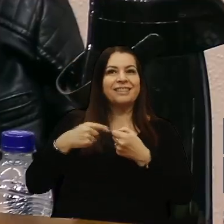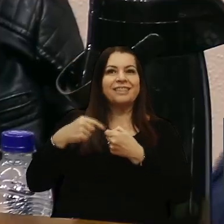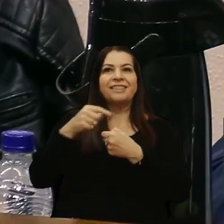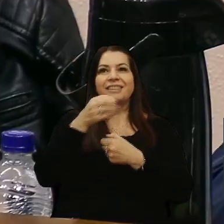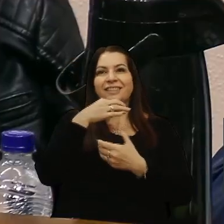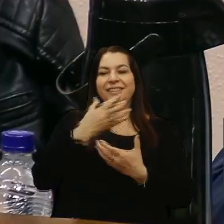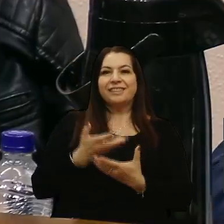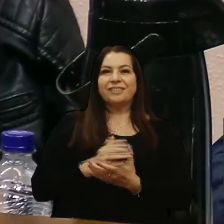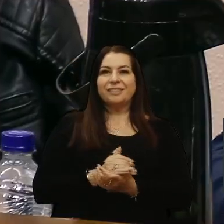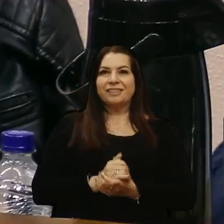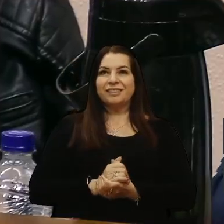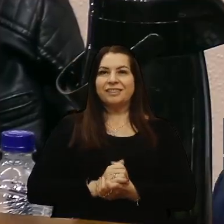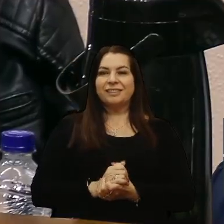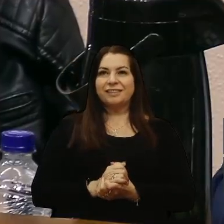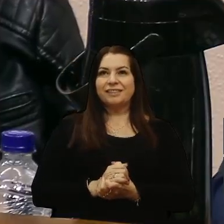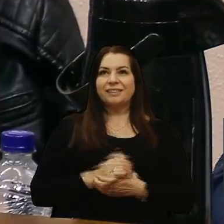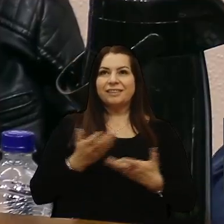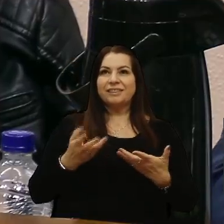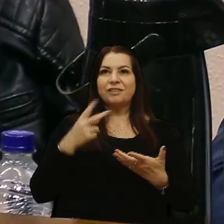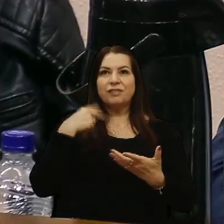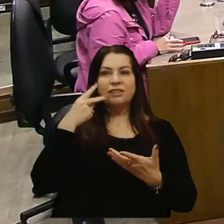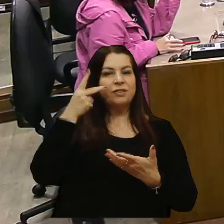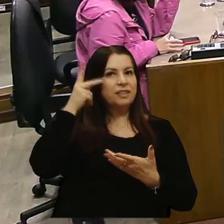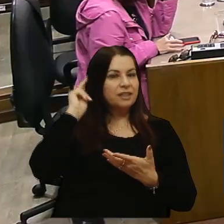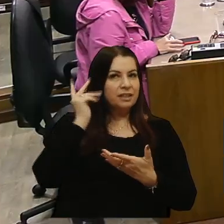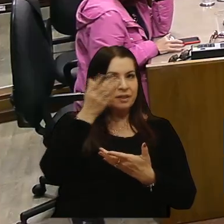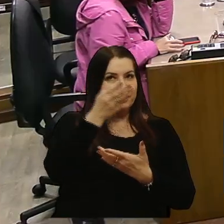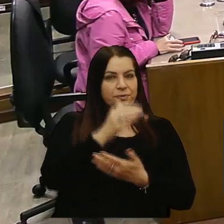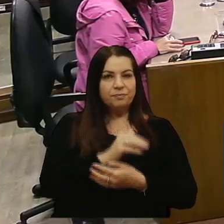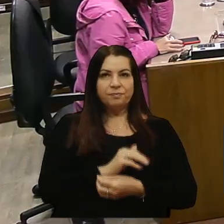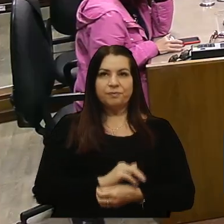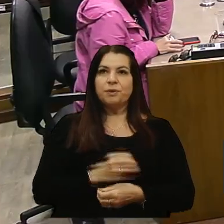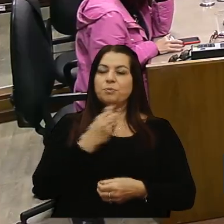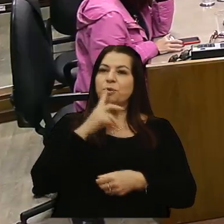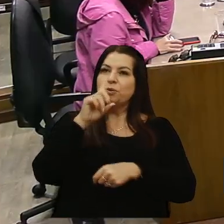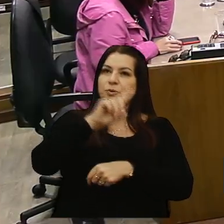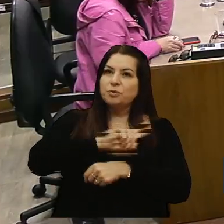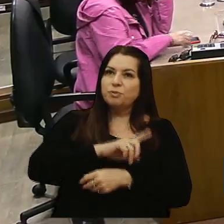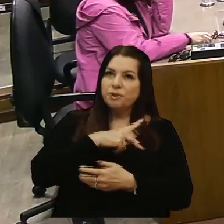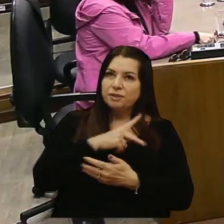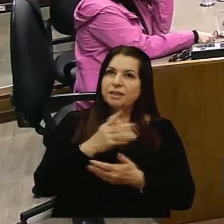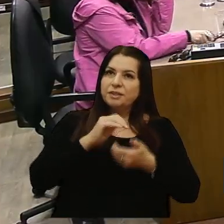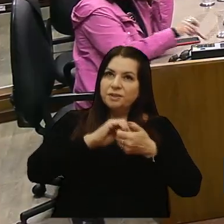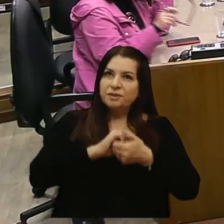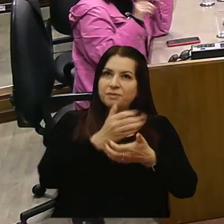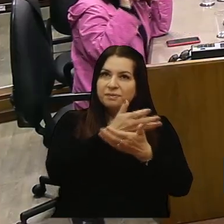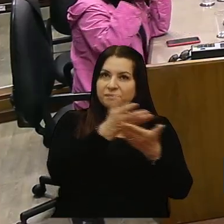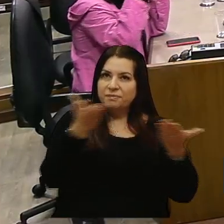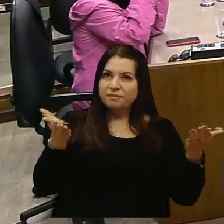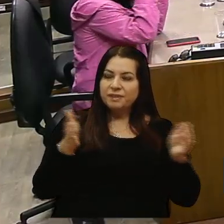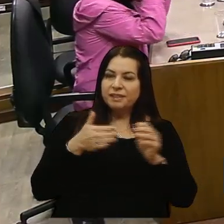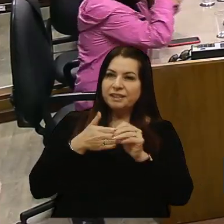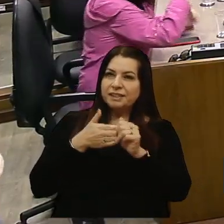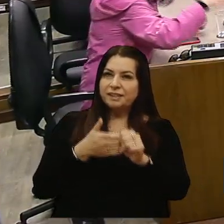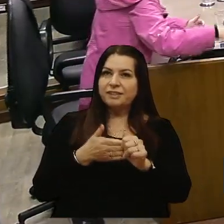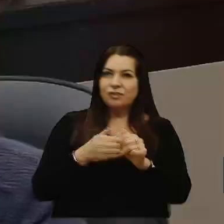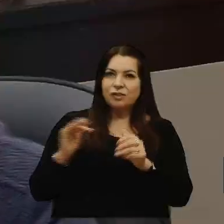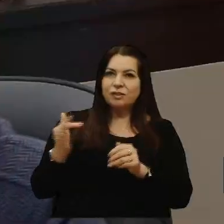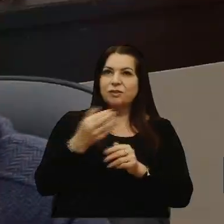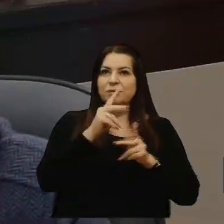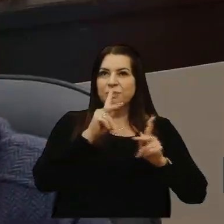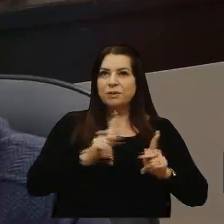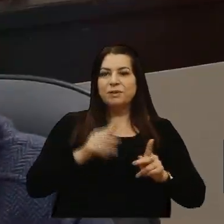tua família, a tua escola. Com a palavra, vereador Iago Morandi. Bom dia, presidente. Saudar o pessoal que nos assiste aqui, todas as